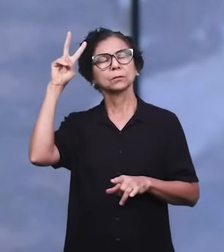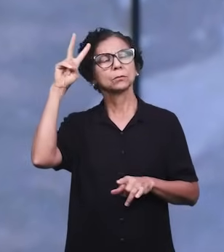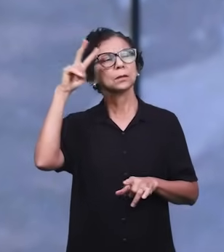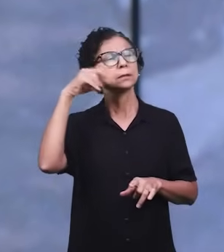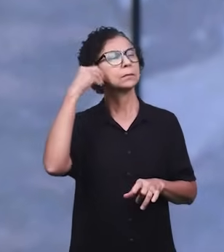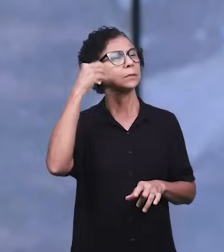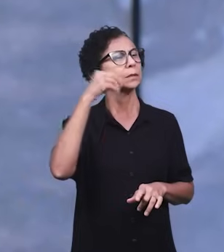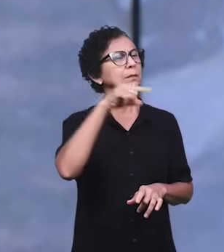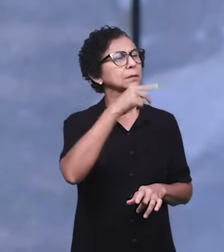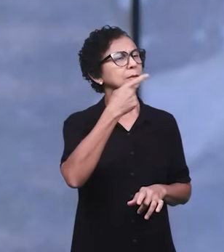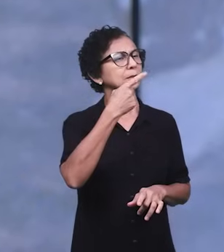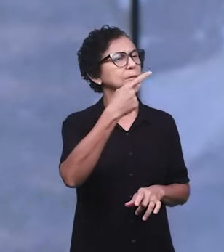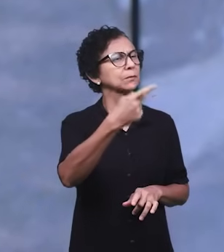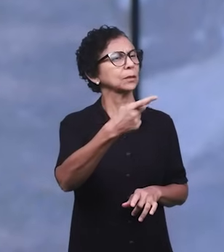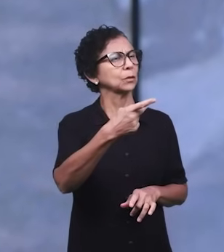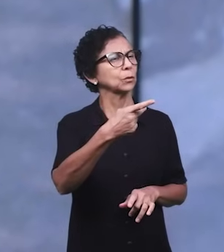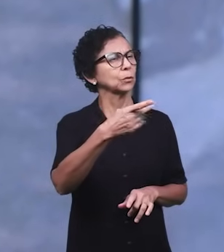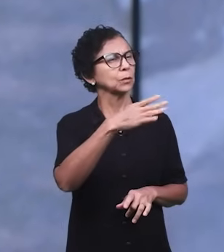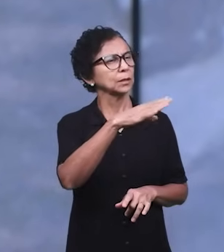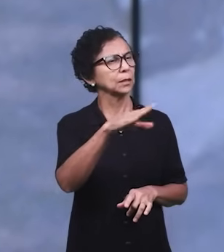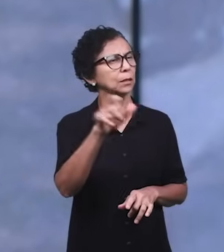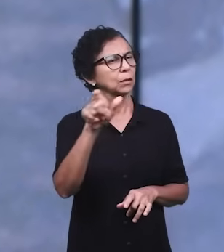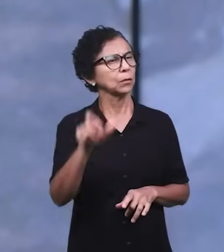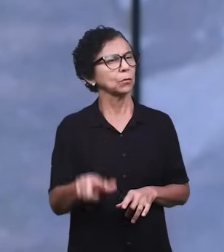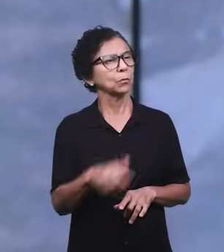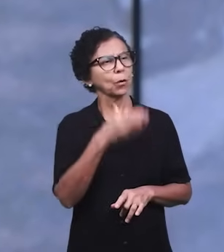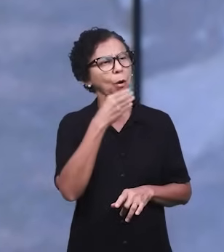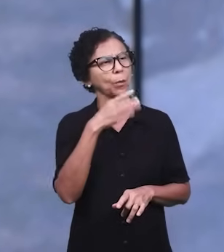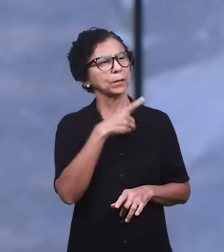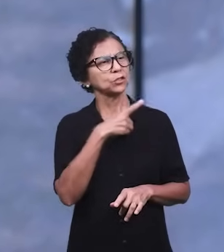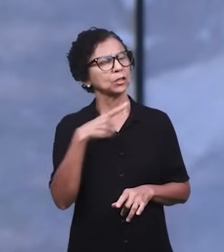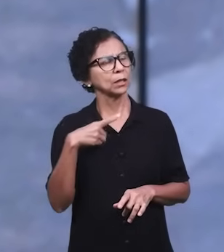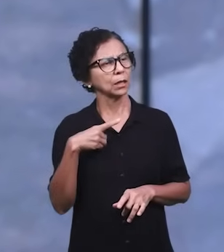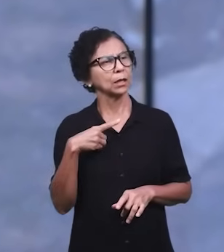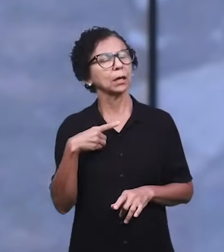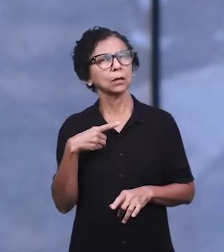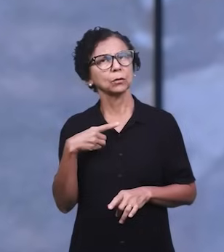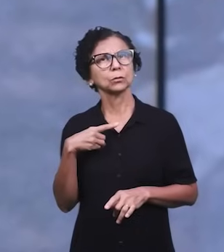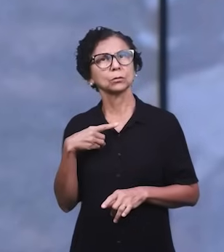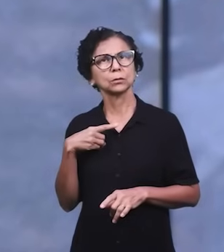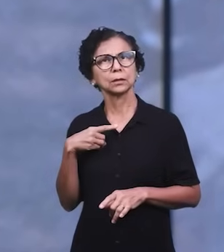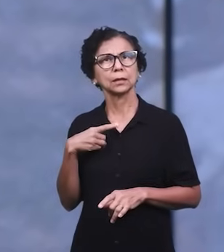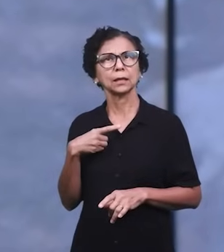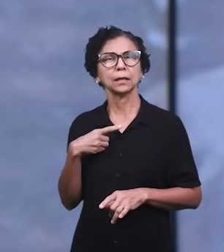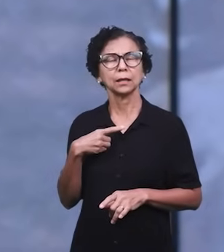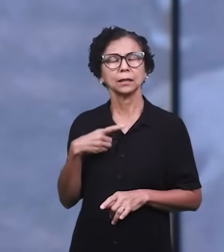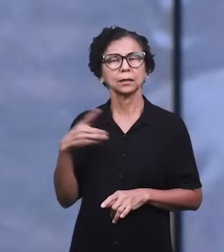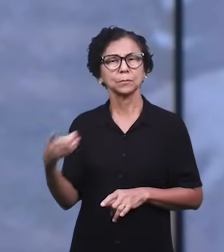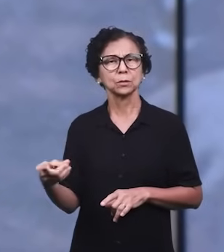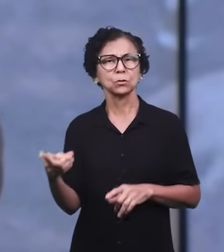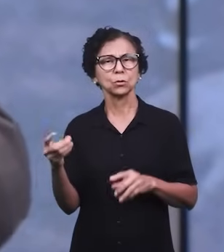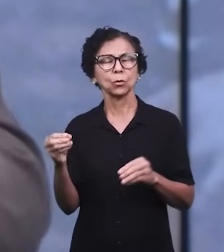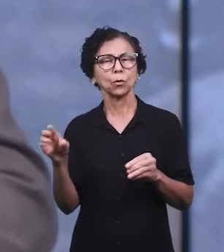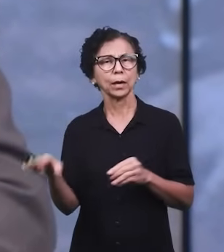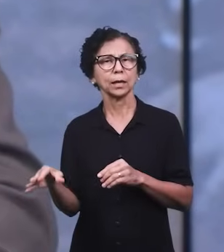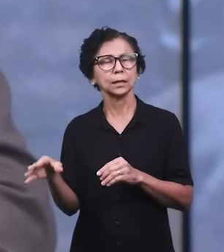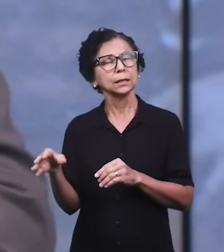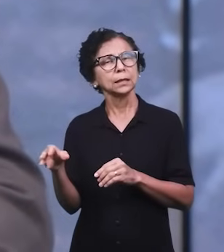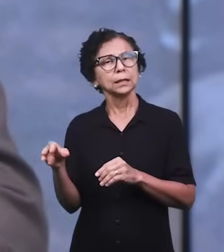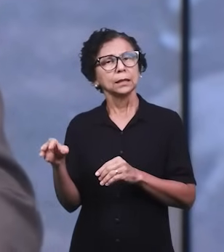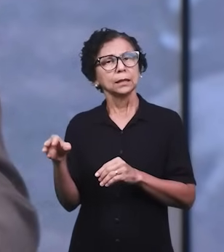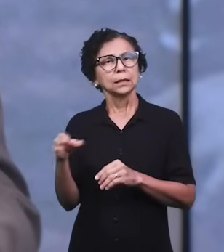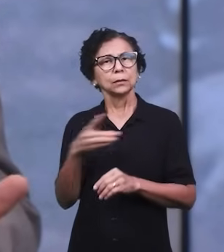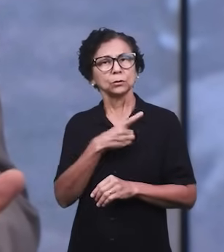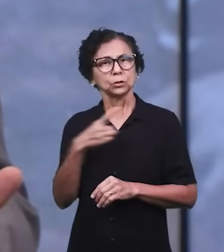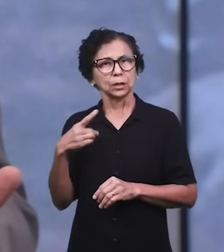experiência que você contou do diácono, né, que você precisou tirar ali da igreja, colocar em outra, né,